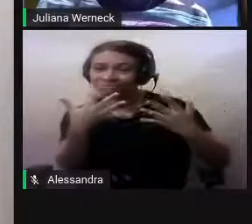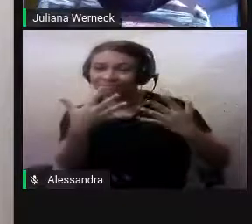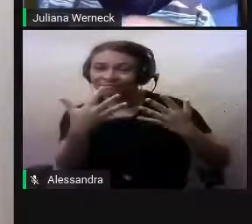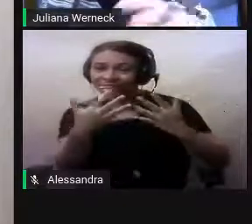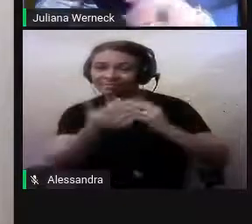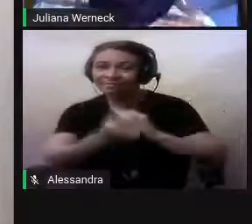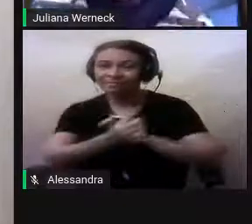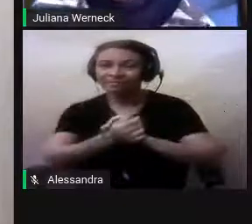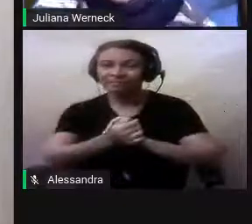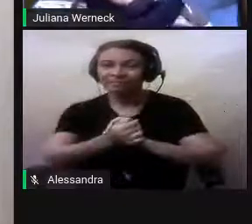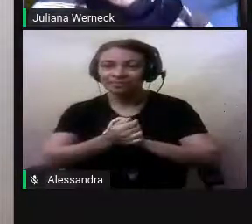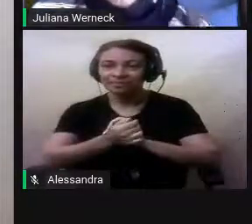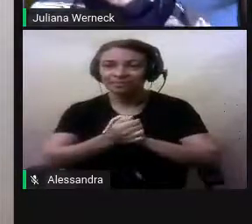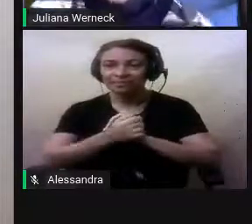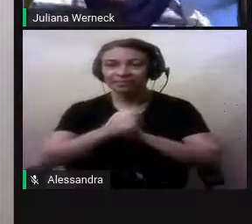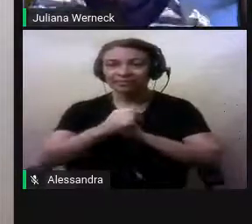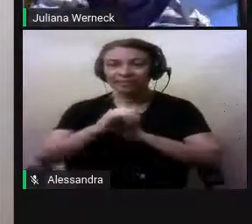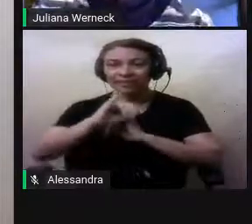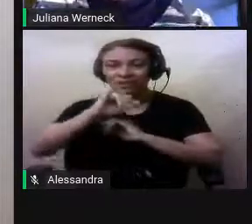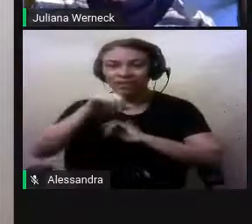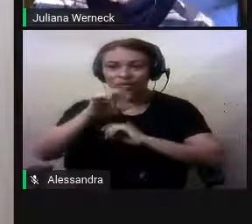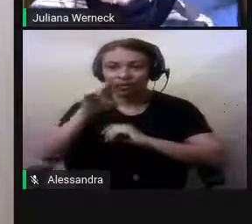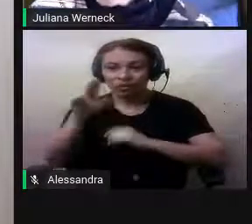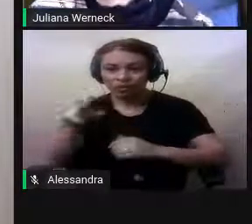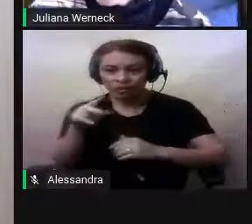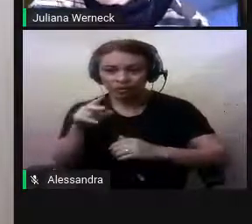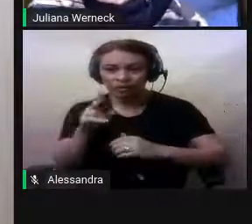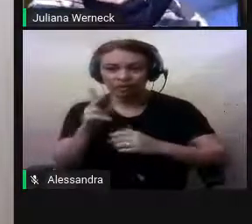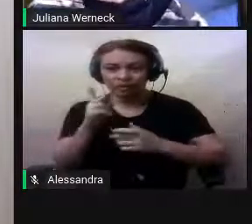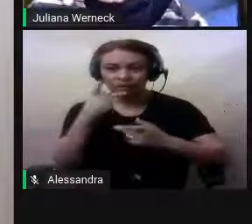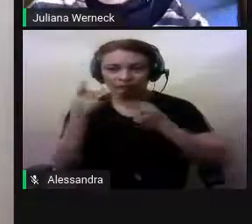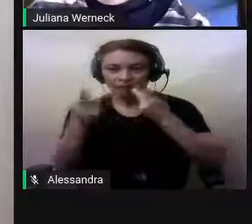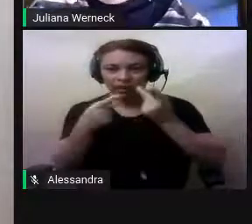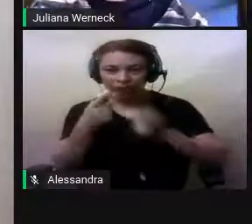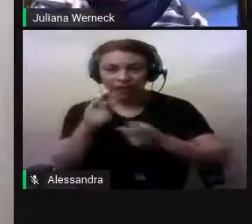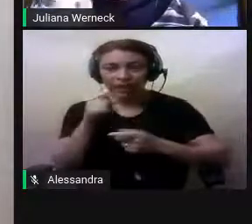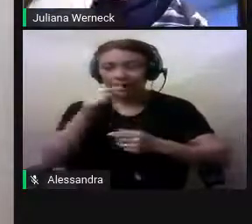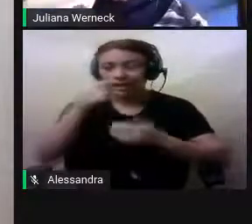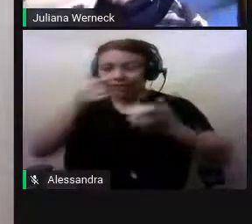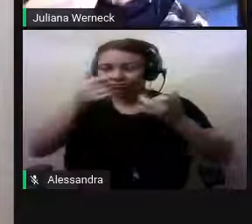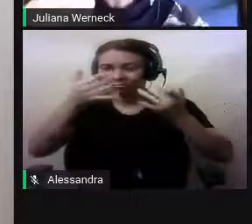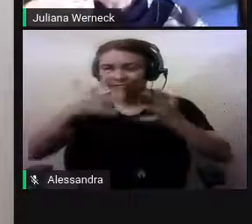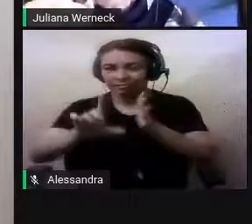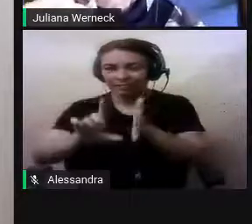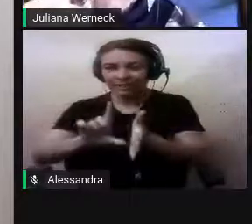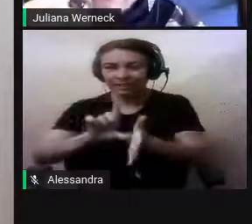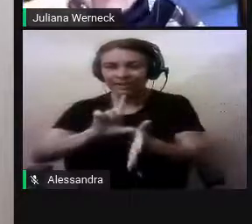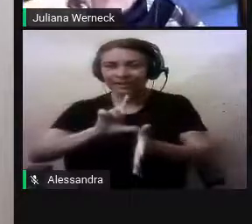queria, então, né, também fazer alguns comentários, né, Dani, algumas coisas que você falou.